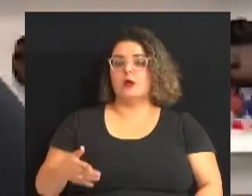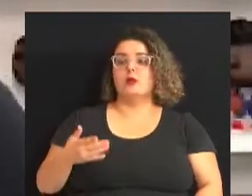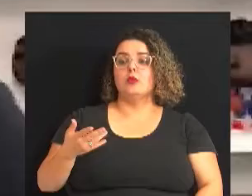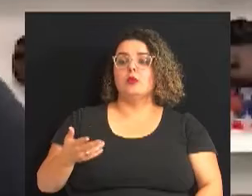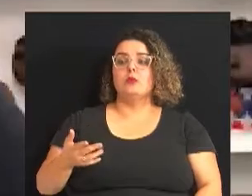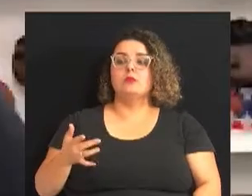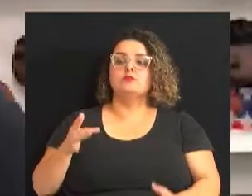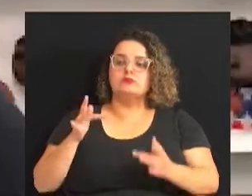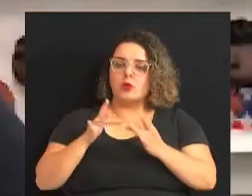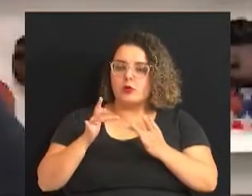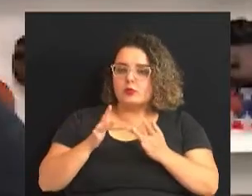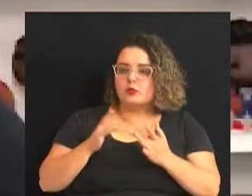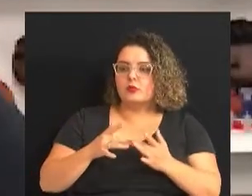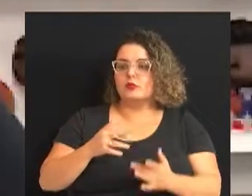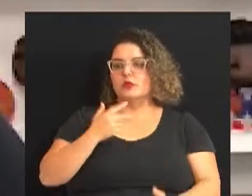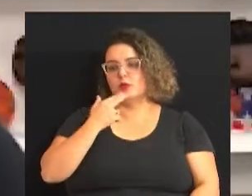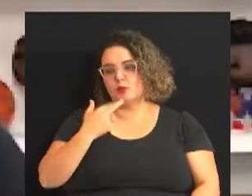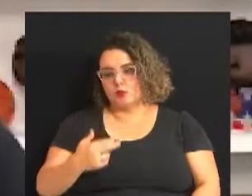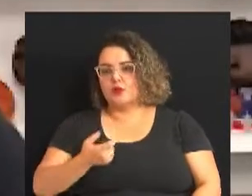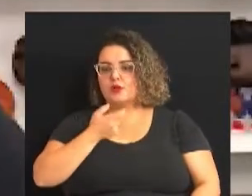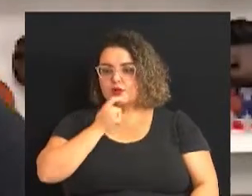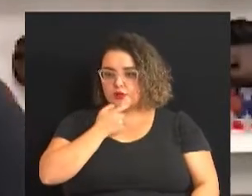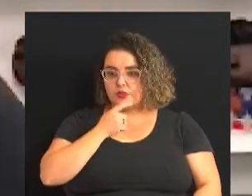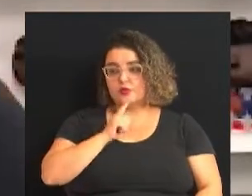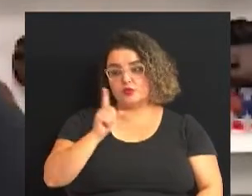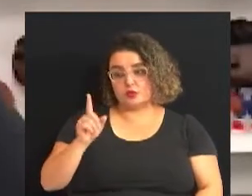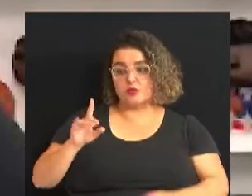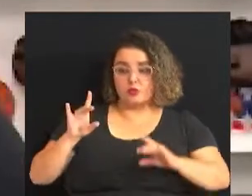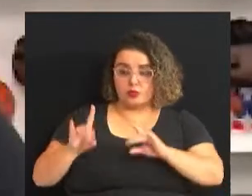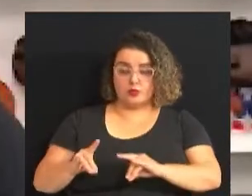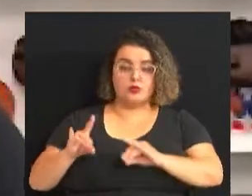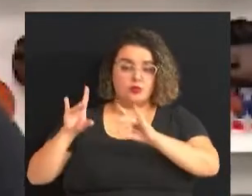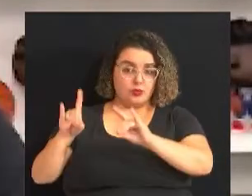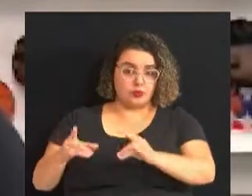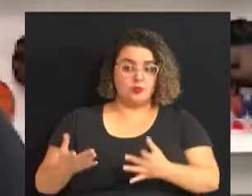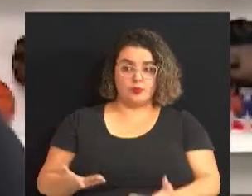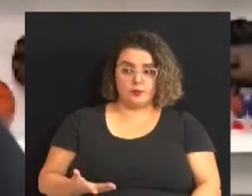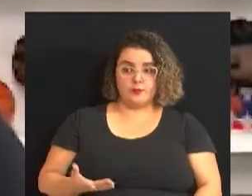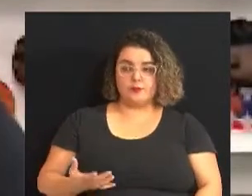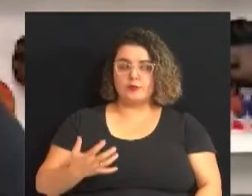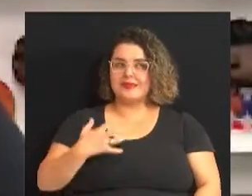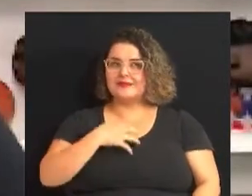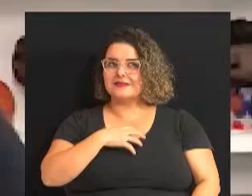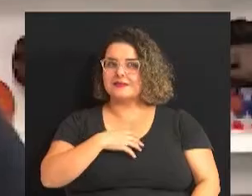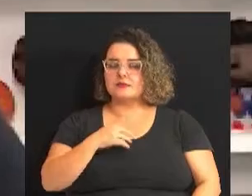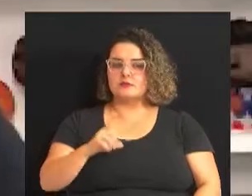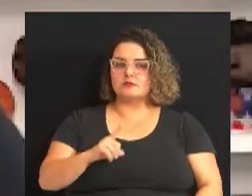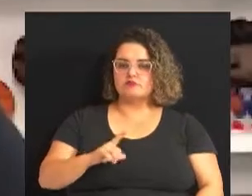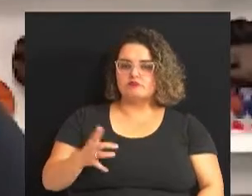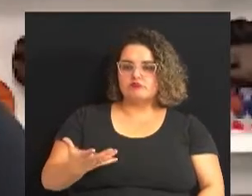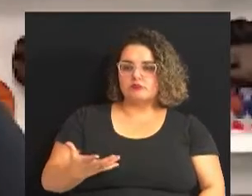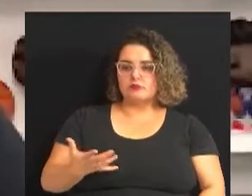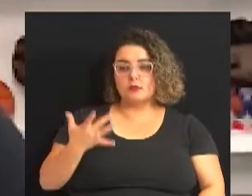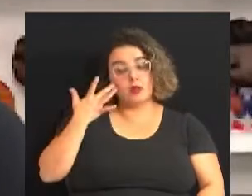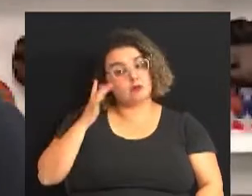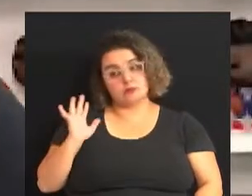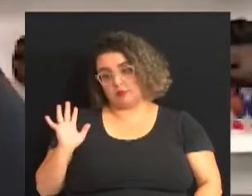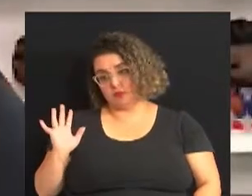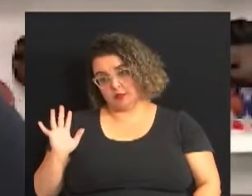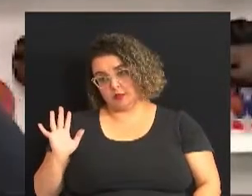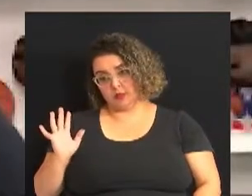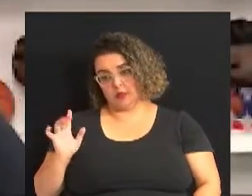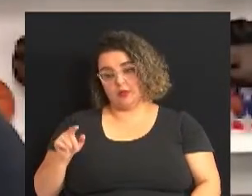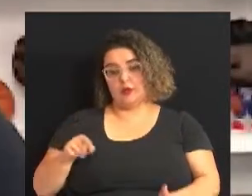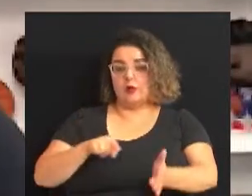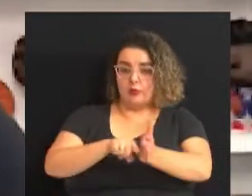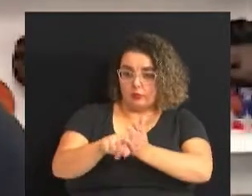a língua, com o idioma inglês, jogando na Austrália. O Gui Santos, a sensação que eu tenho, a gente não sabe, eu até perguntei